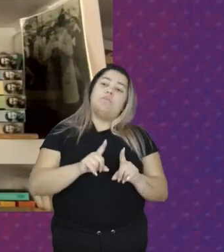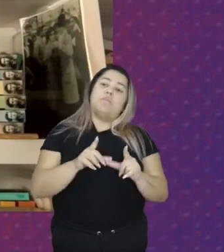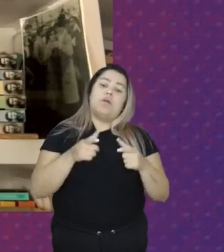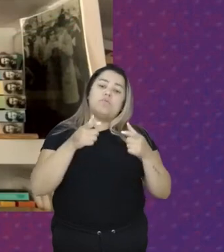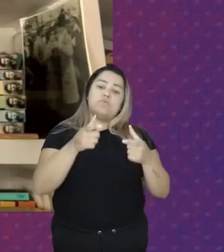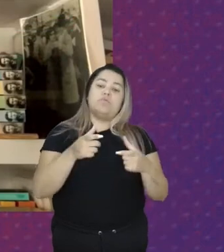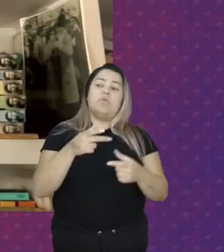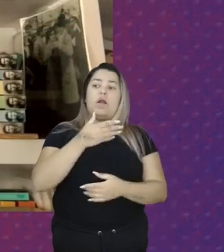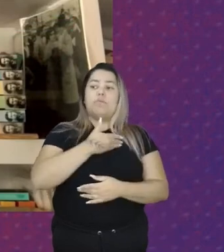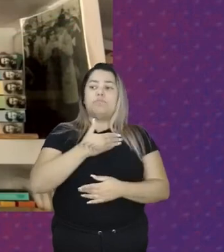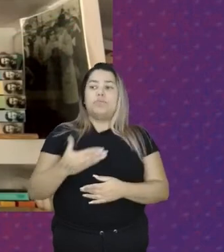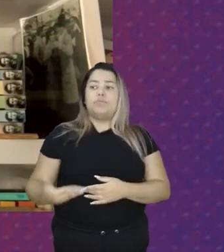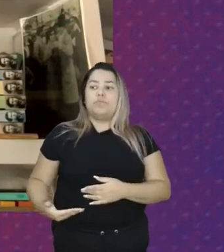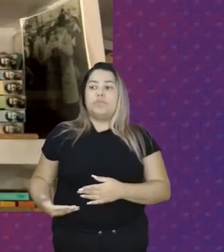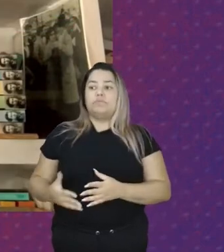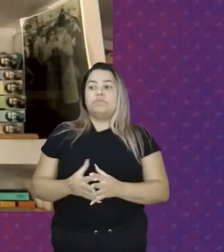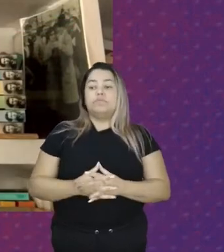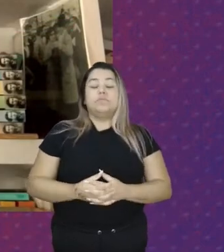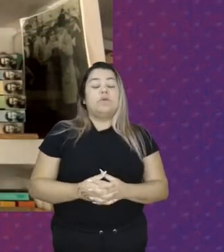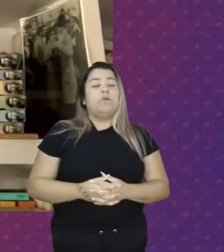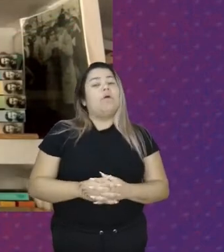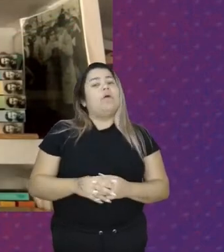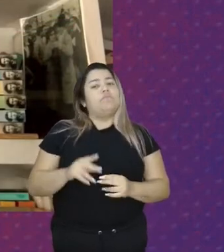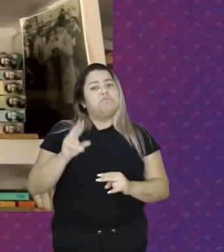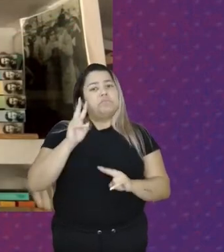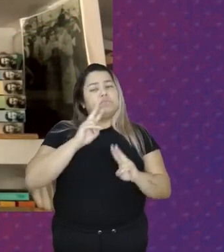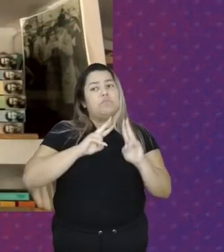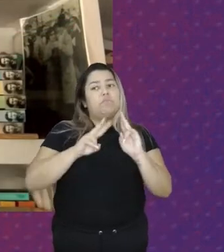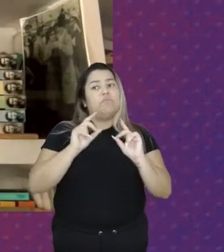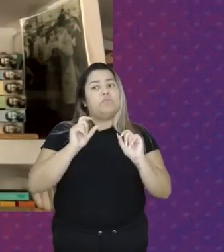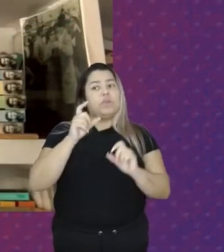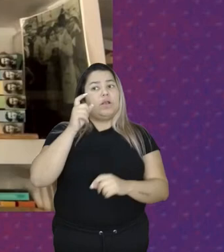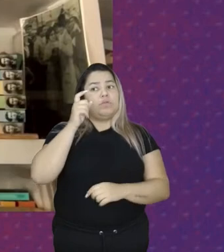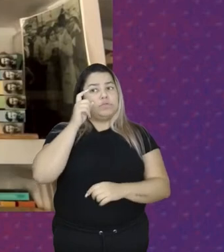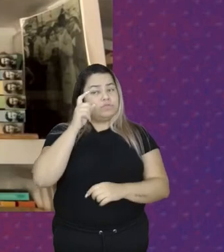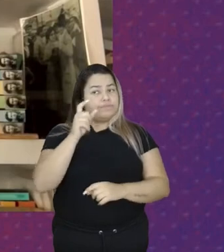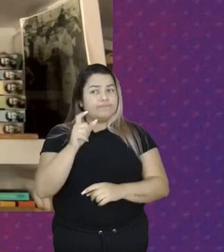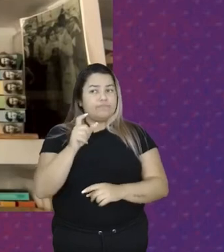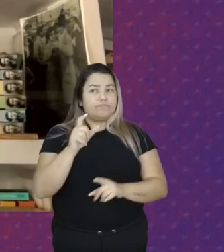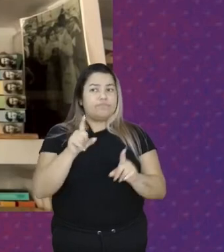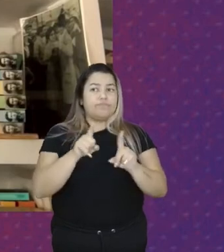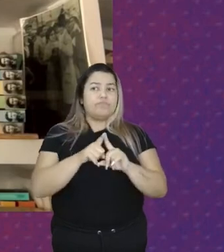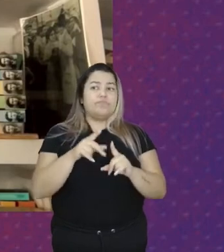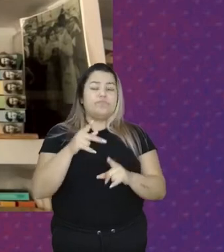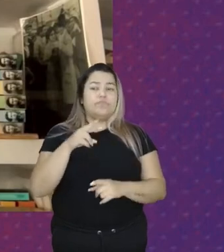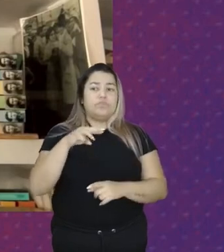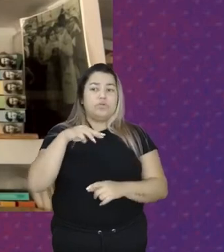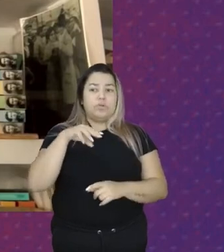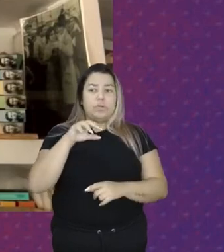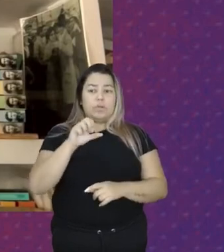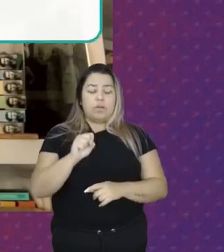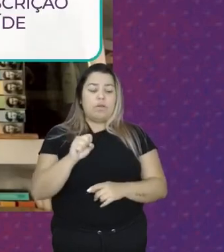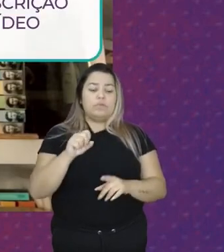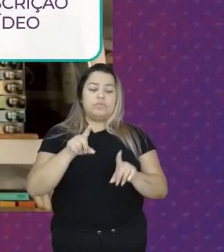público. E eu chamo a atenção de vocês para as aulas dos programas que trataram desse